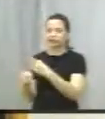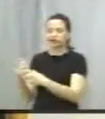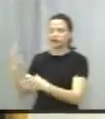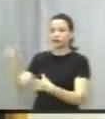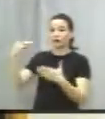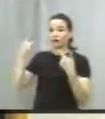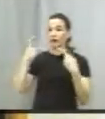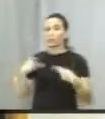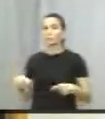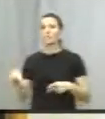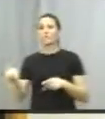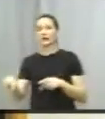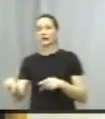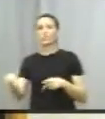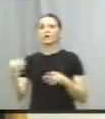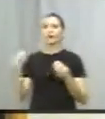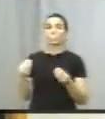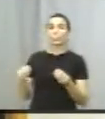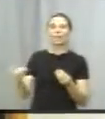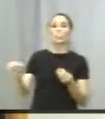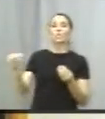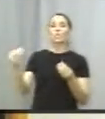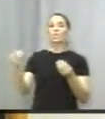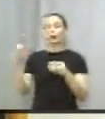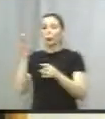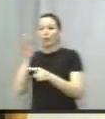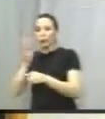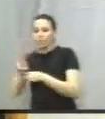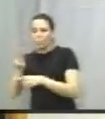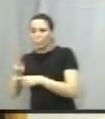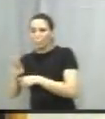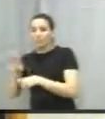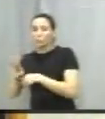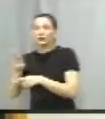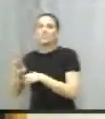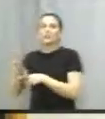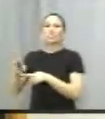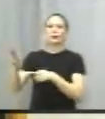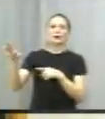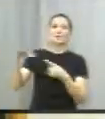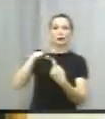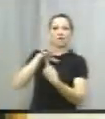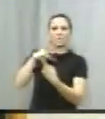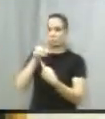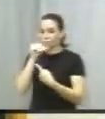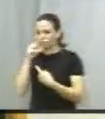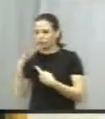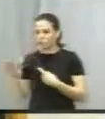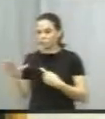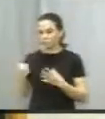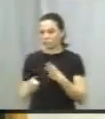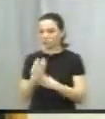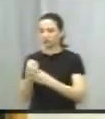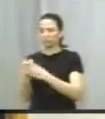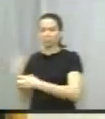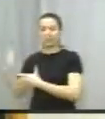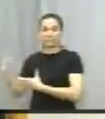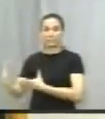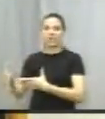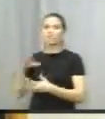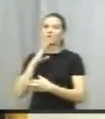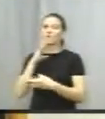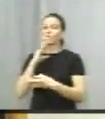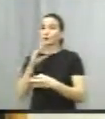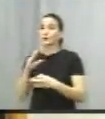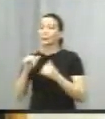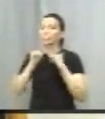como preservar, como cuidar do nosso meio ambiente. Acredito que é uma parceria extraordinária para nós. O conhecimento que está sendo